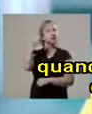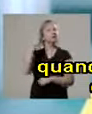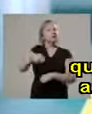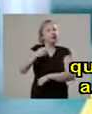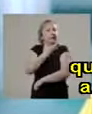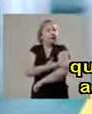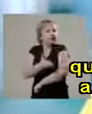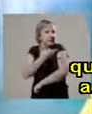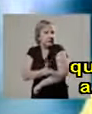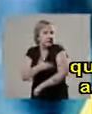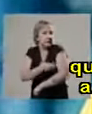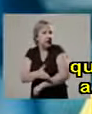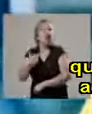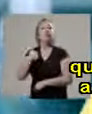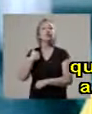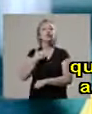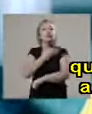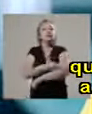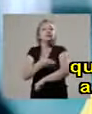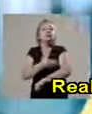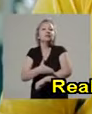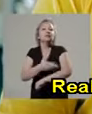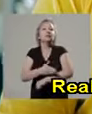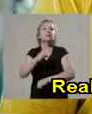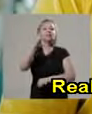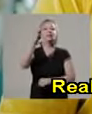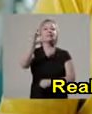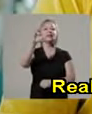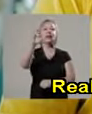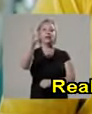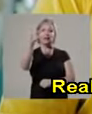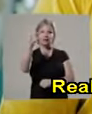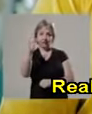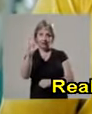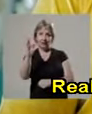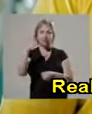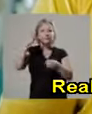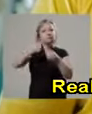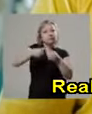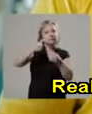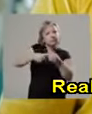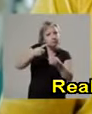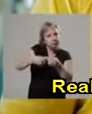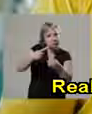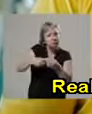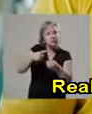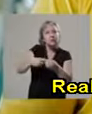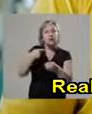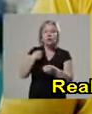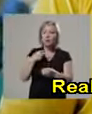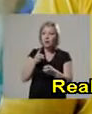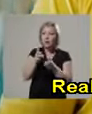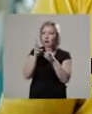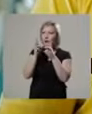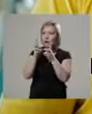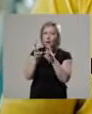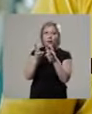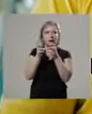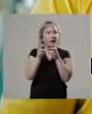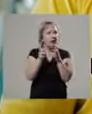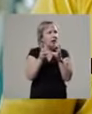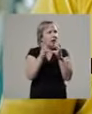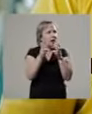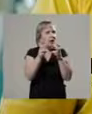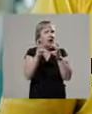um estágio, que era obrigatório para a conclusão do curso. Esse estágio foi feito no CRP, Centro de Reabilitação de Piracicaba.